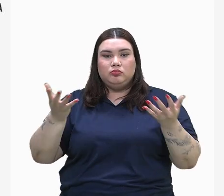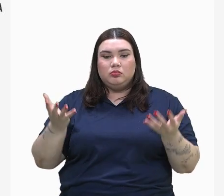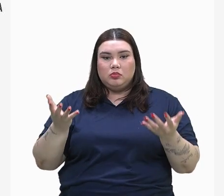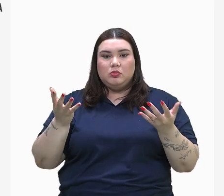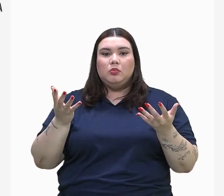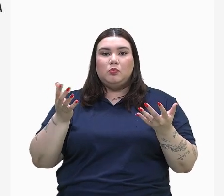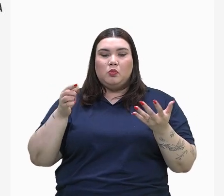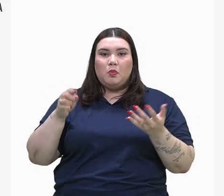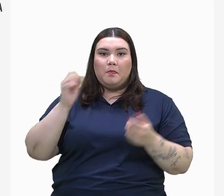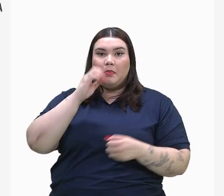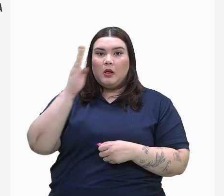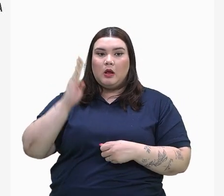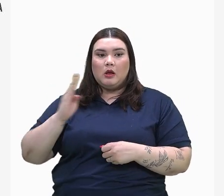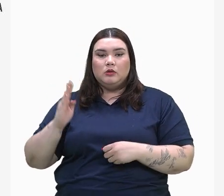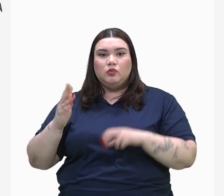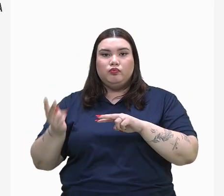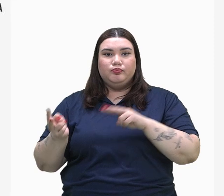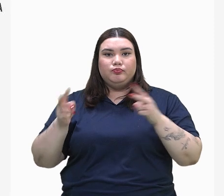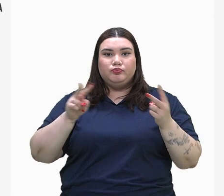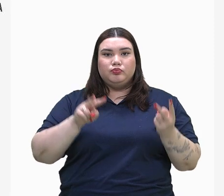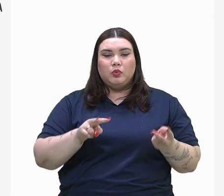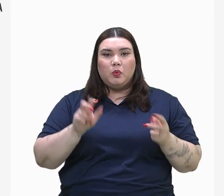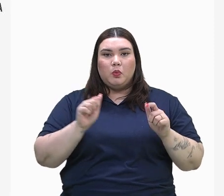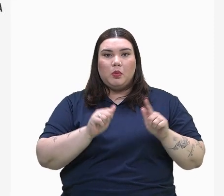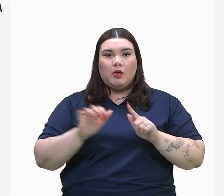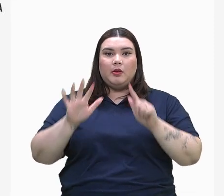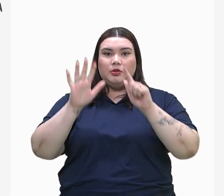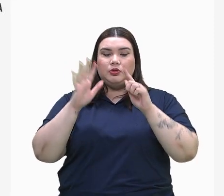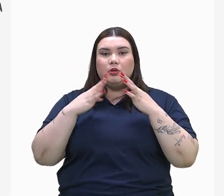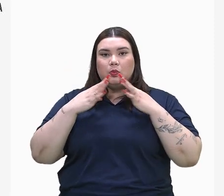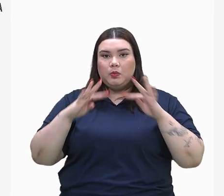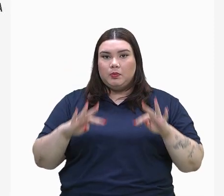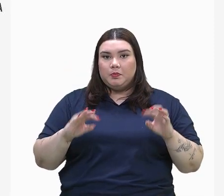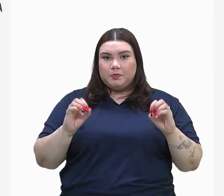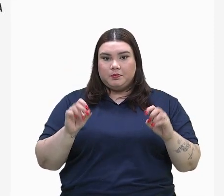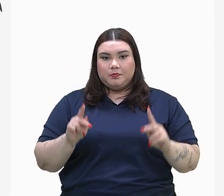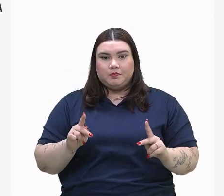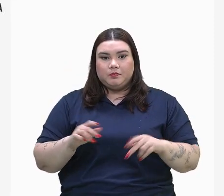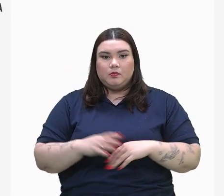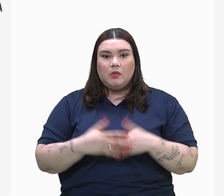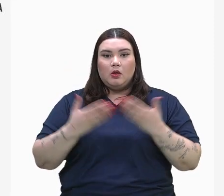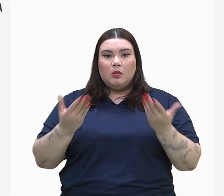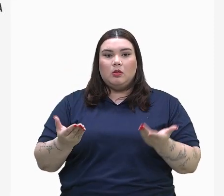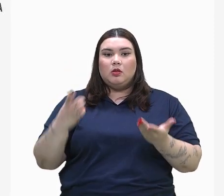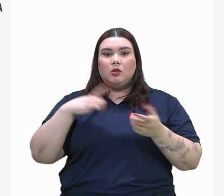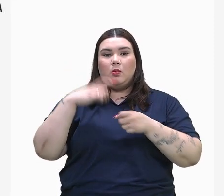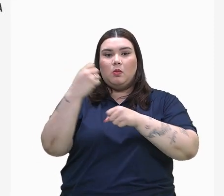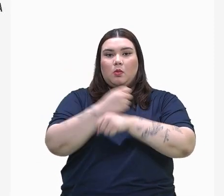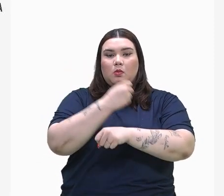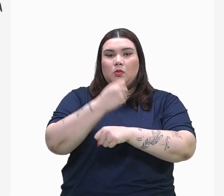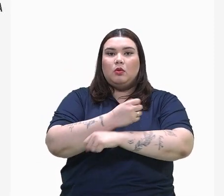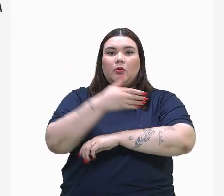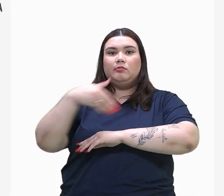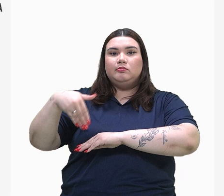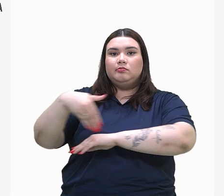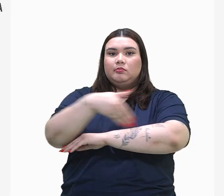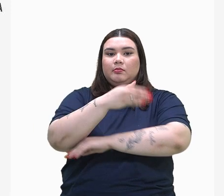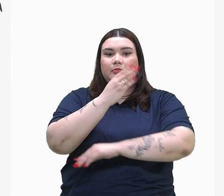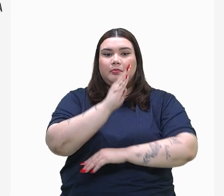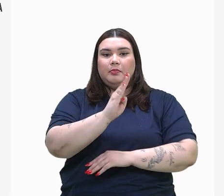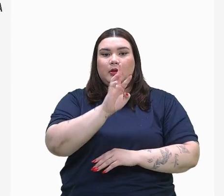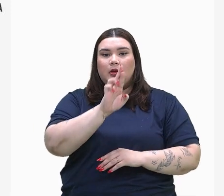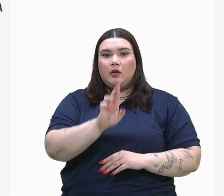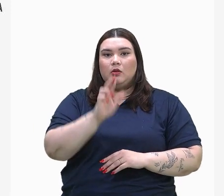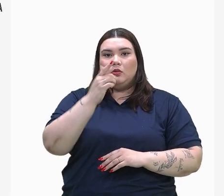para o Brasil, tá? Agora, isso vai fazer com que tenha-se o quê? A construção da